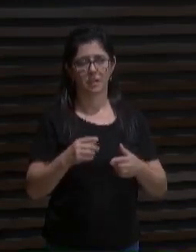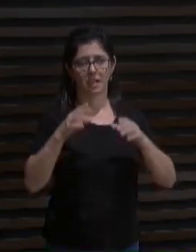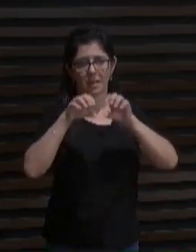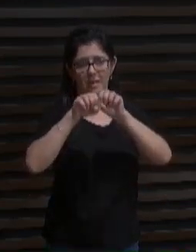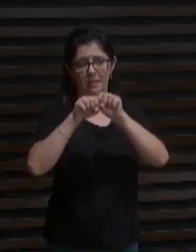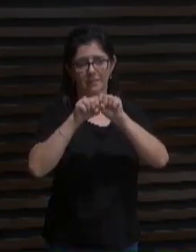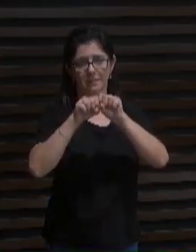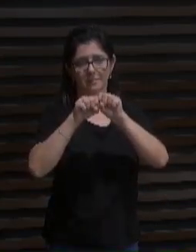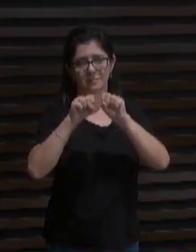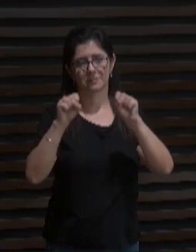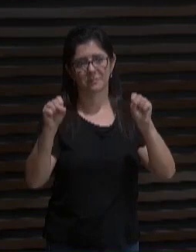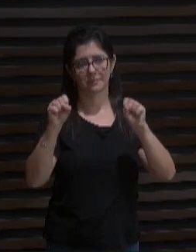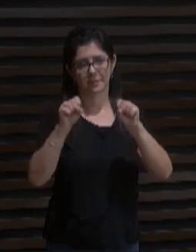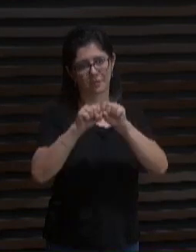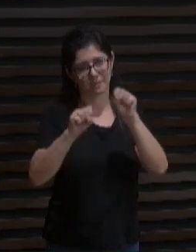Entrega,